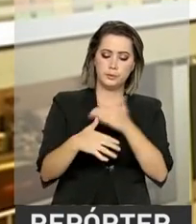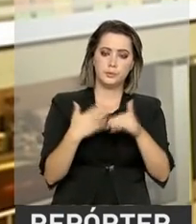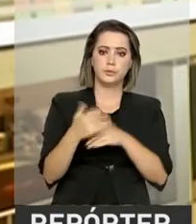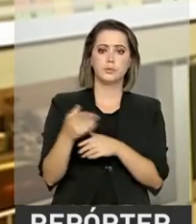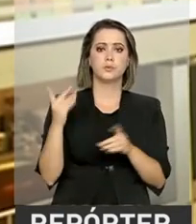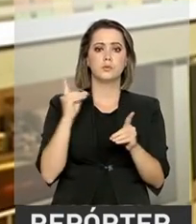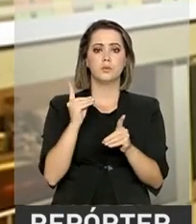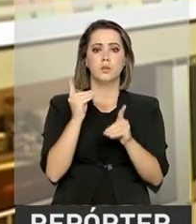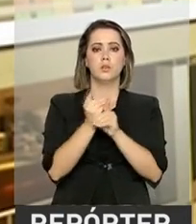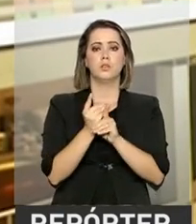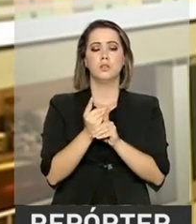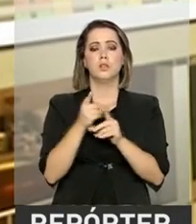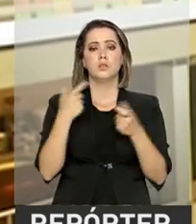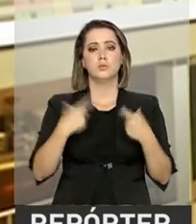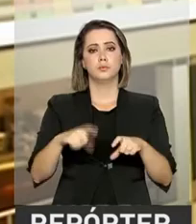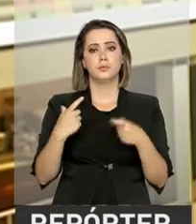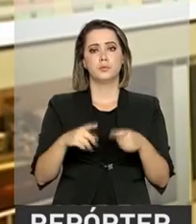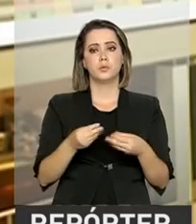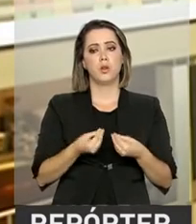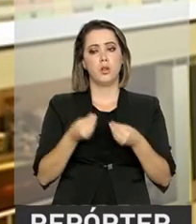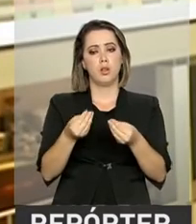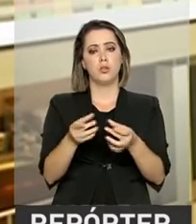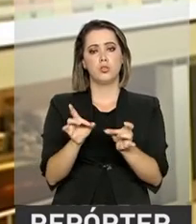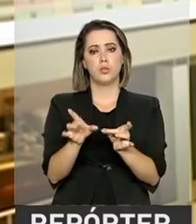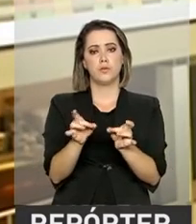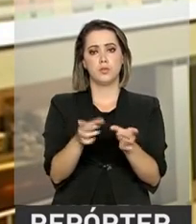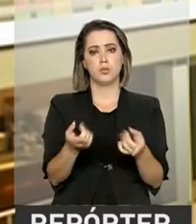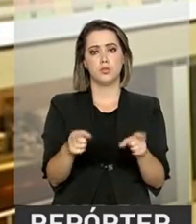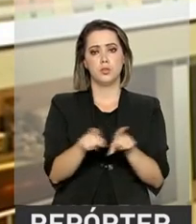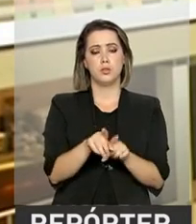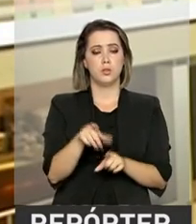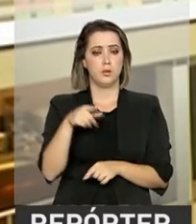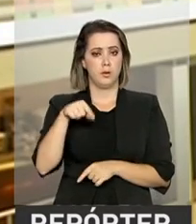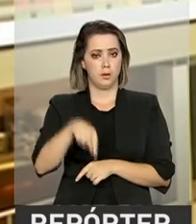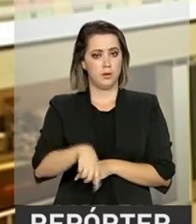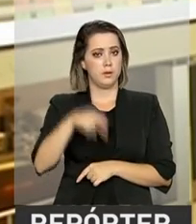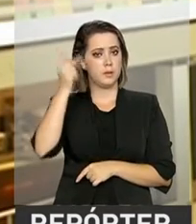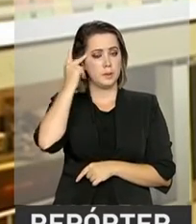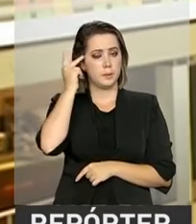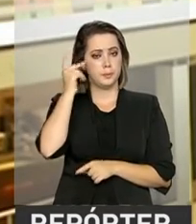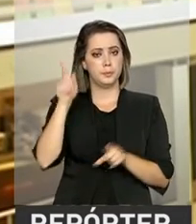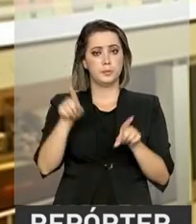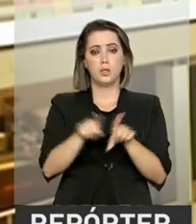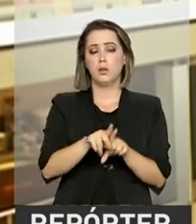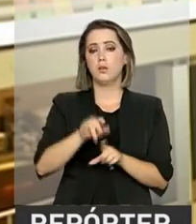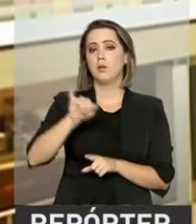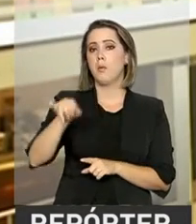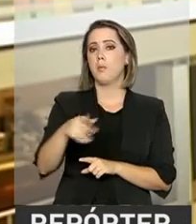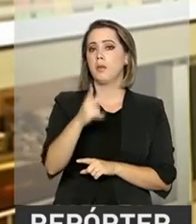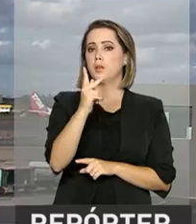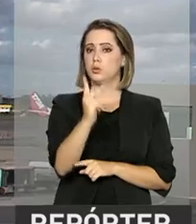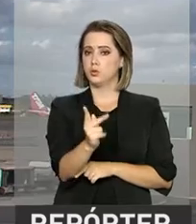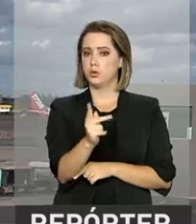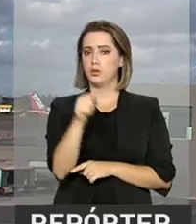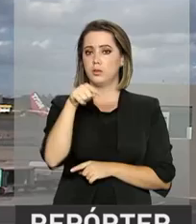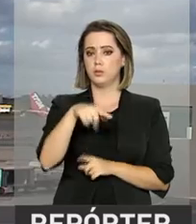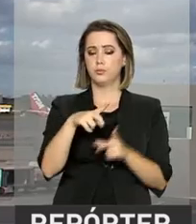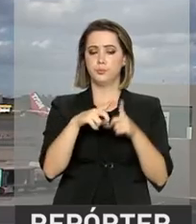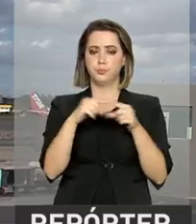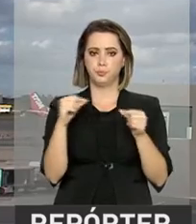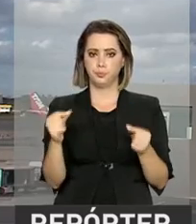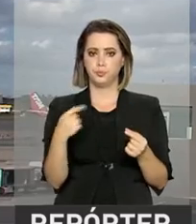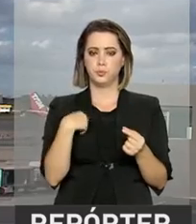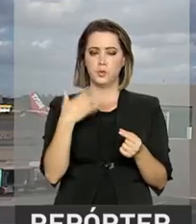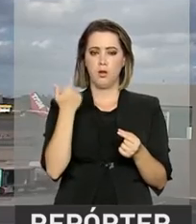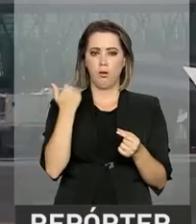em terminais já concedidos à iniciativa privada, como o de Guarulhos, aqui em São Paulo, e o Juscelino Kubitschek, em Brasília. Na última pesquisa